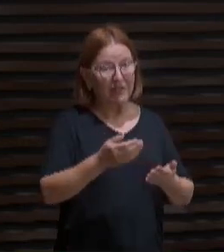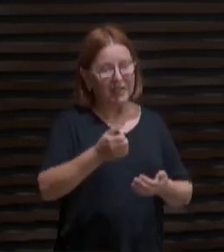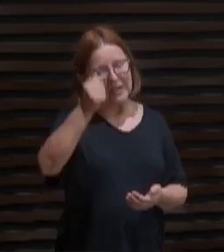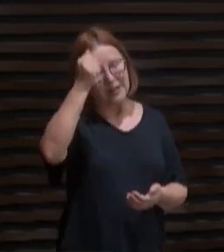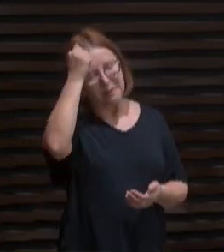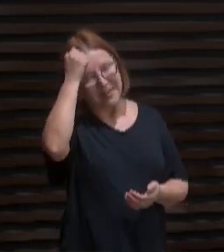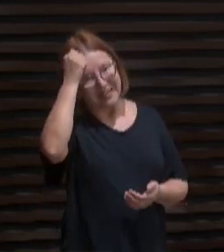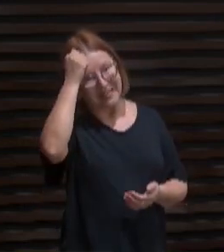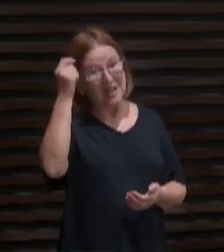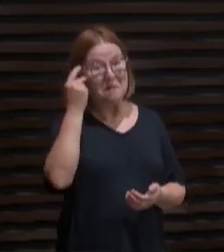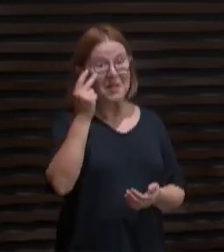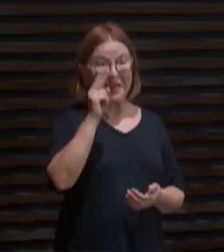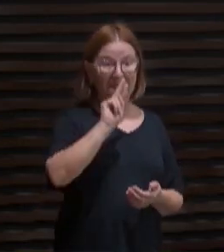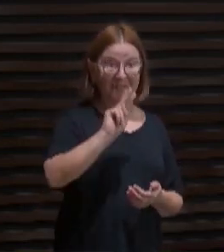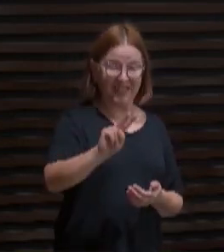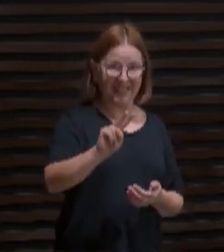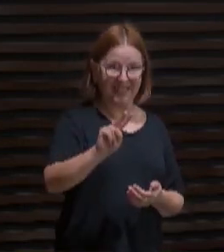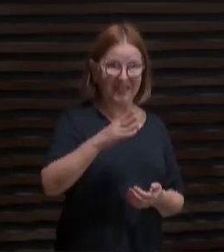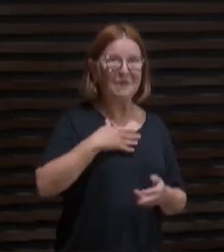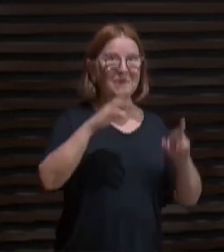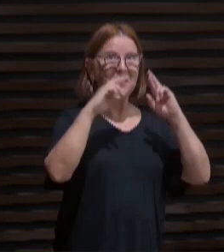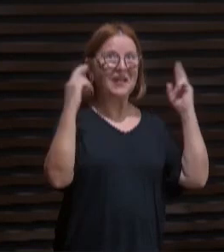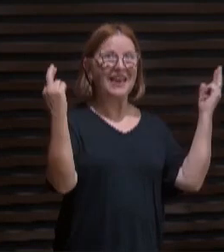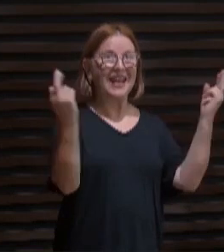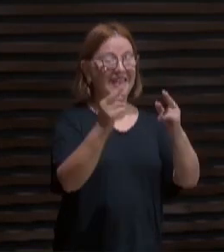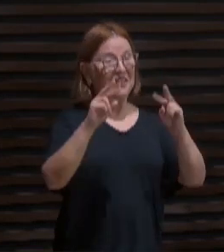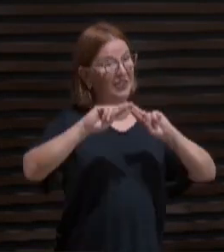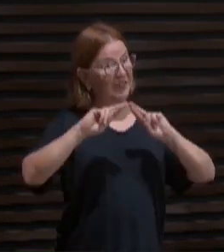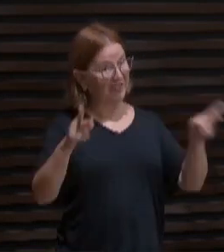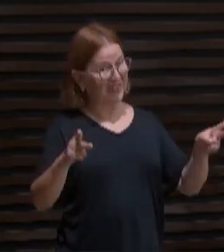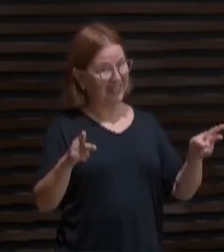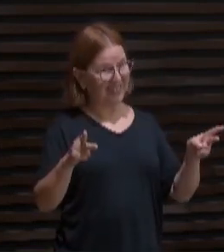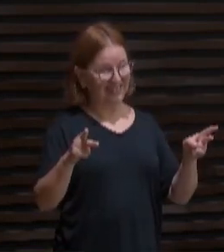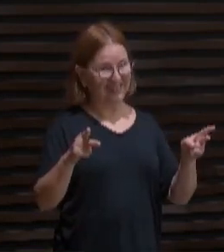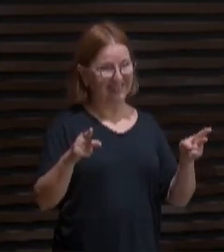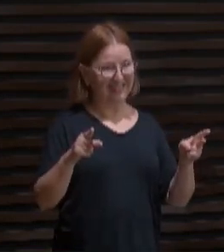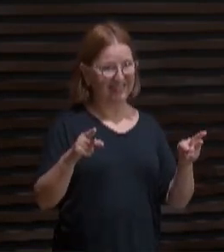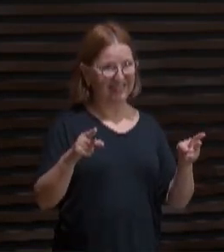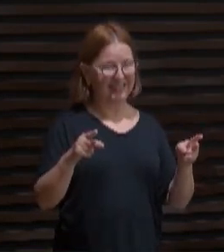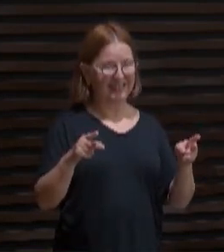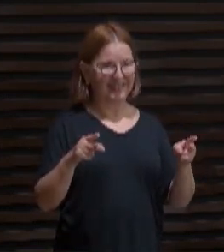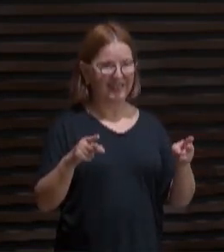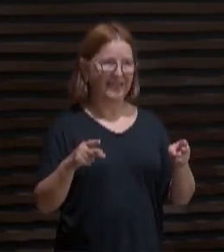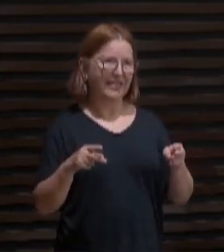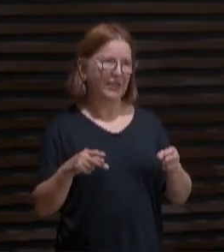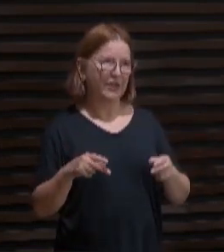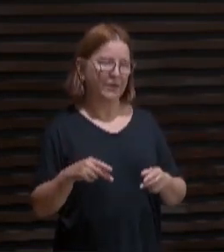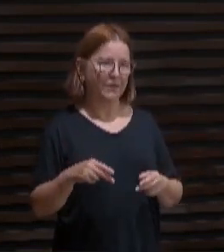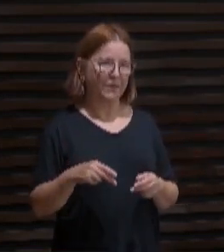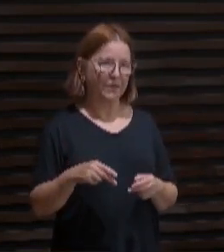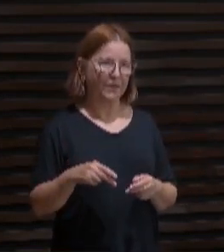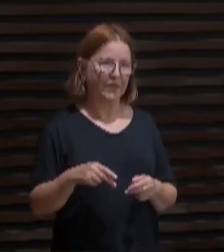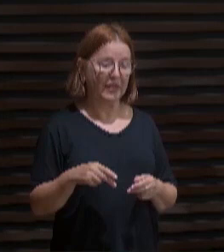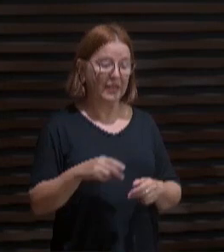que vejam que o meu reino é diferente dessa possessão da serpente que vocês estão nessa